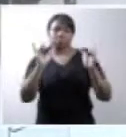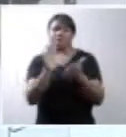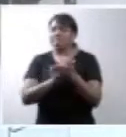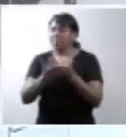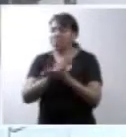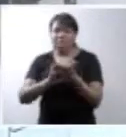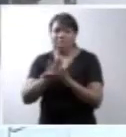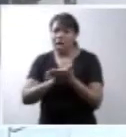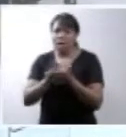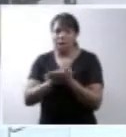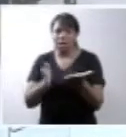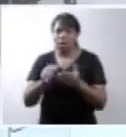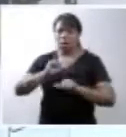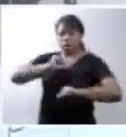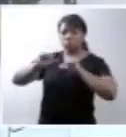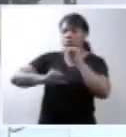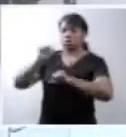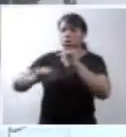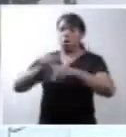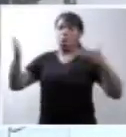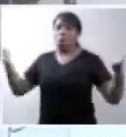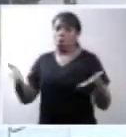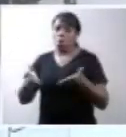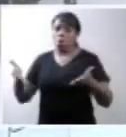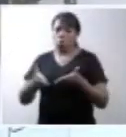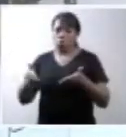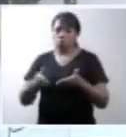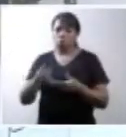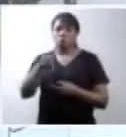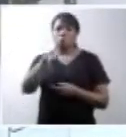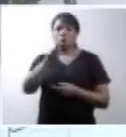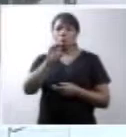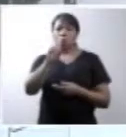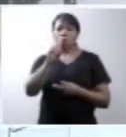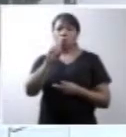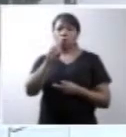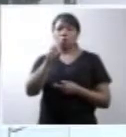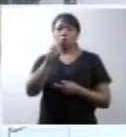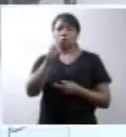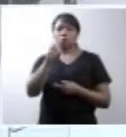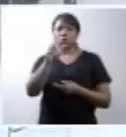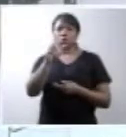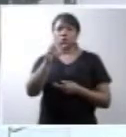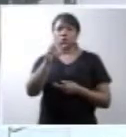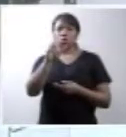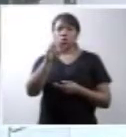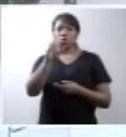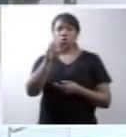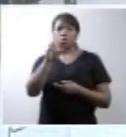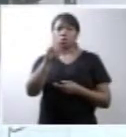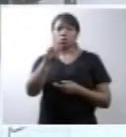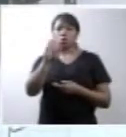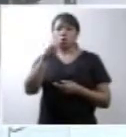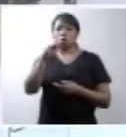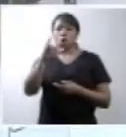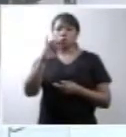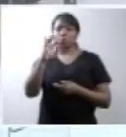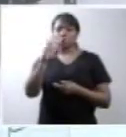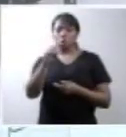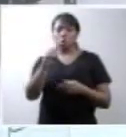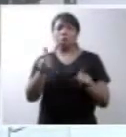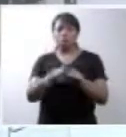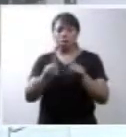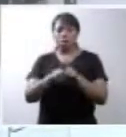Nada disso alteraria hoje o prognóstico de ausência de expectativa de vida para um feto com